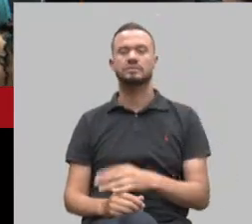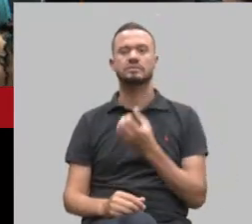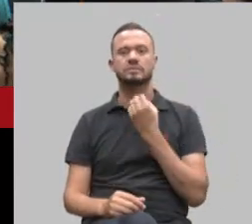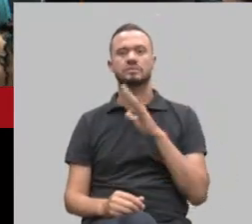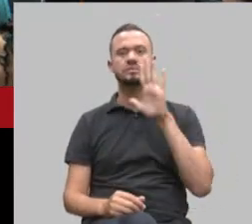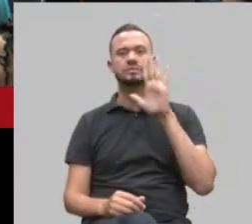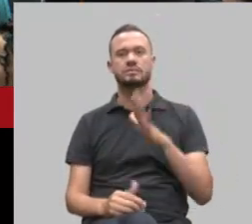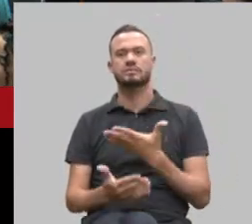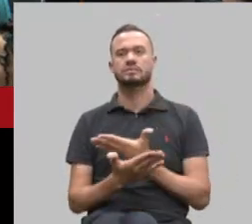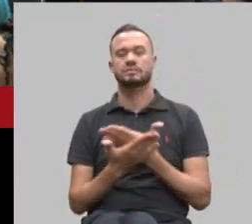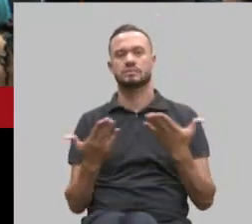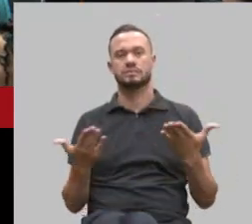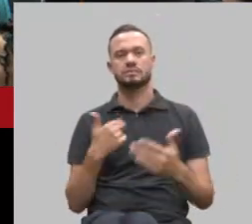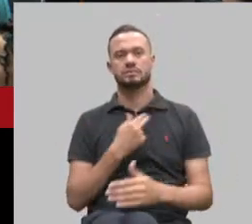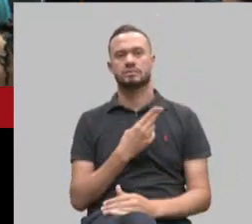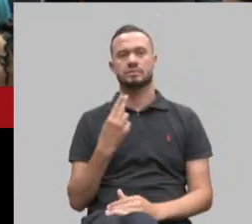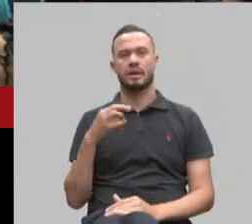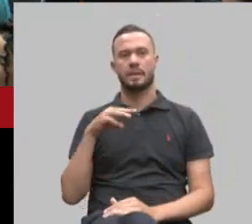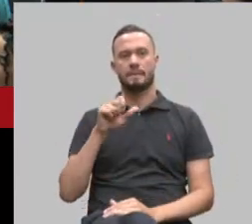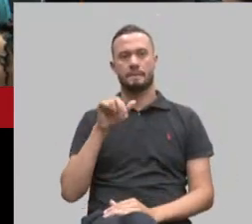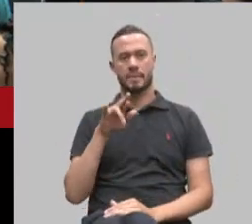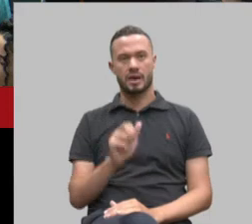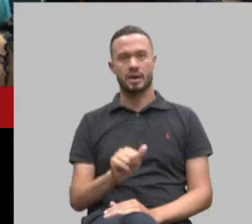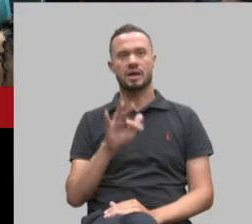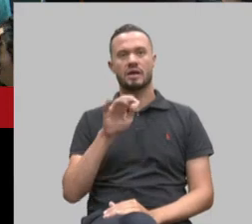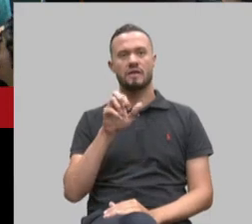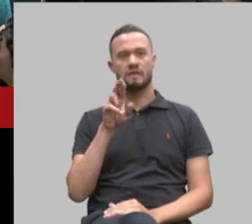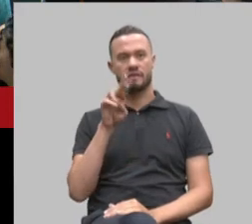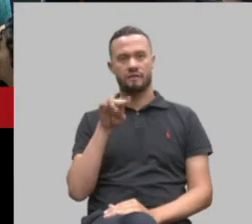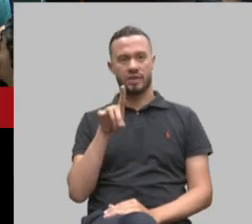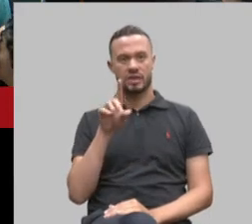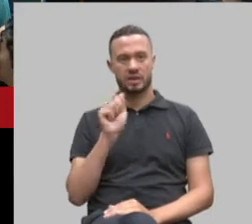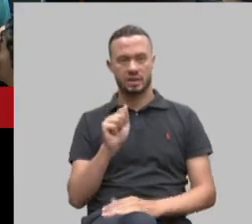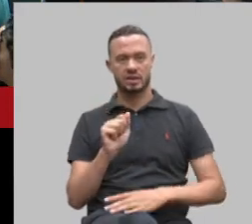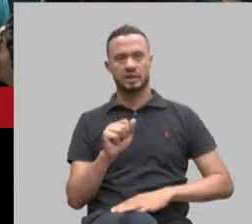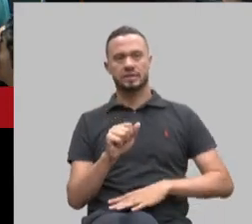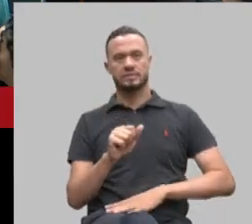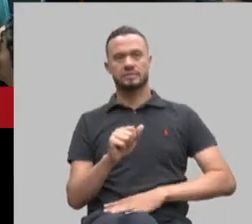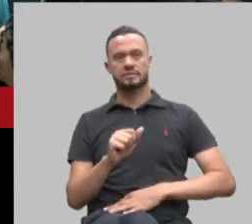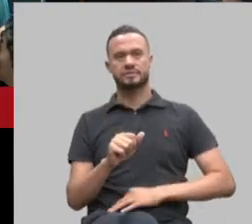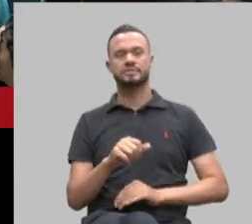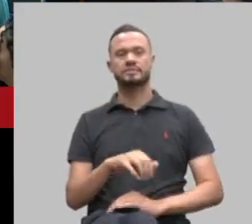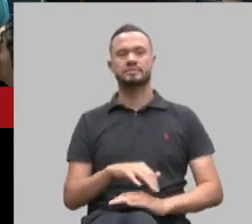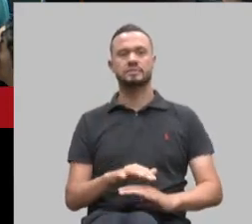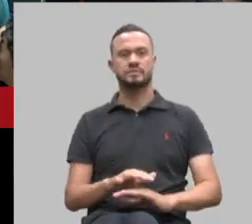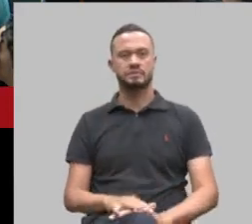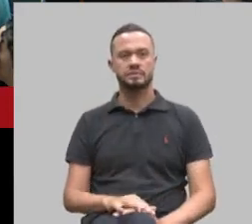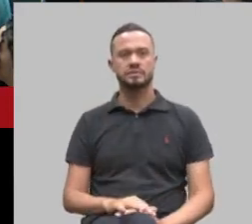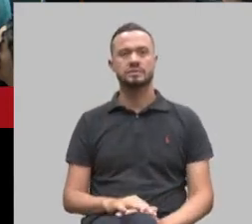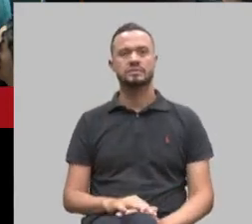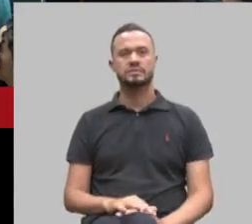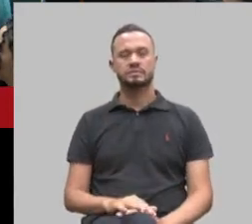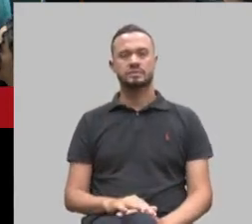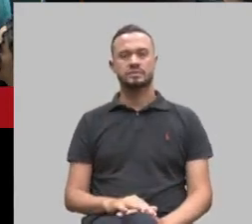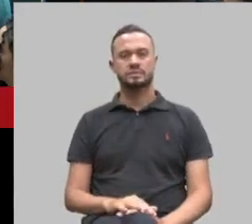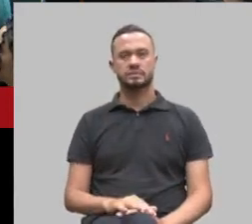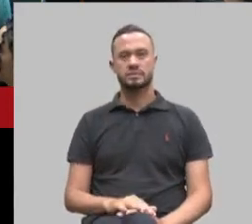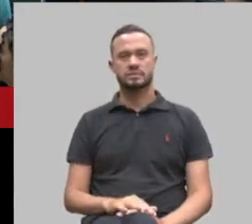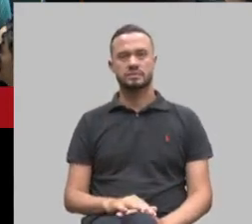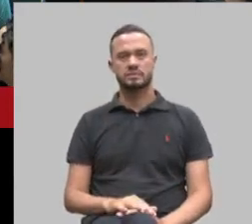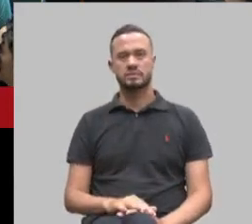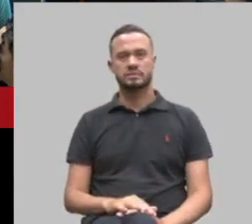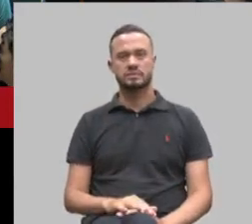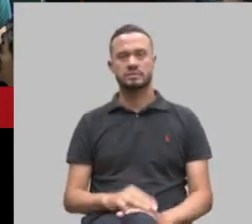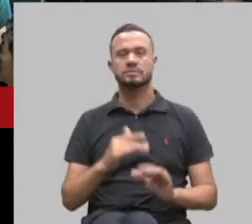Mont sou in Machado eu sou de São Sebastião do Paraíso polos Sudoeste eh Nessa proposta